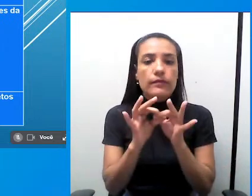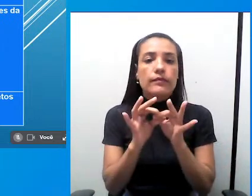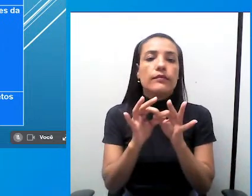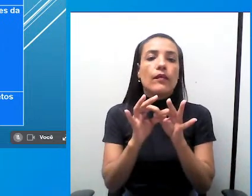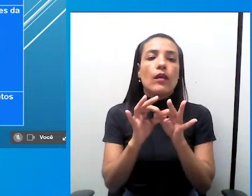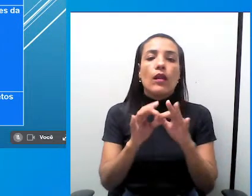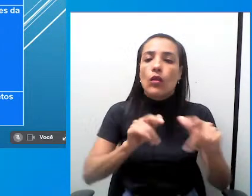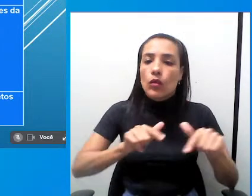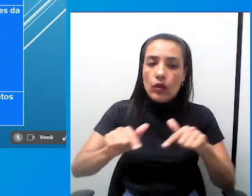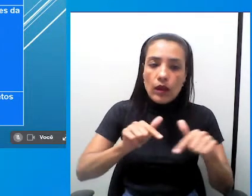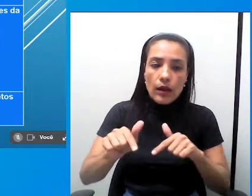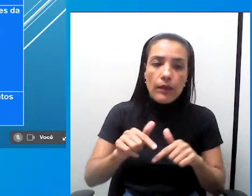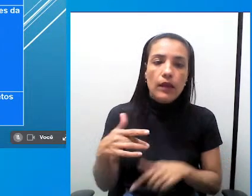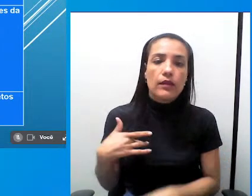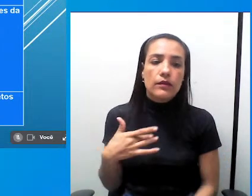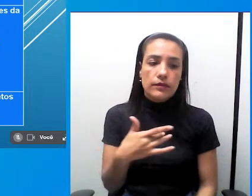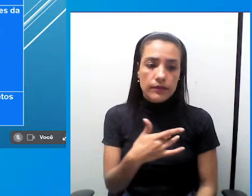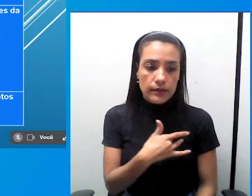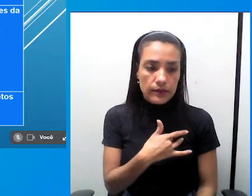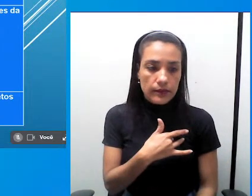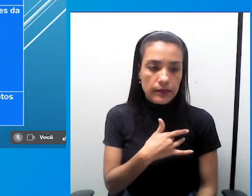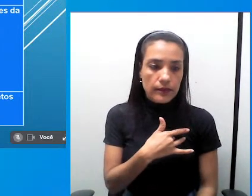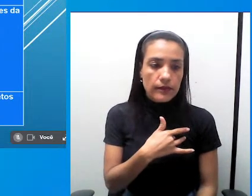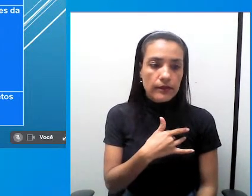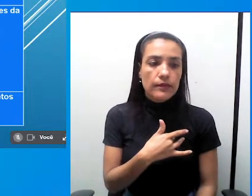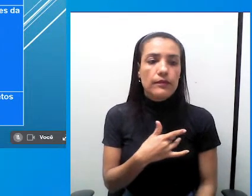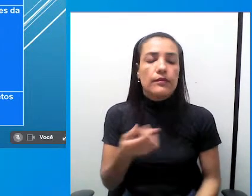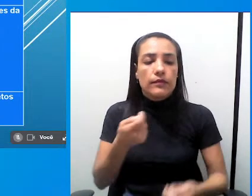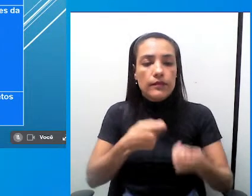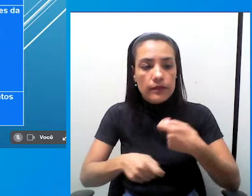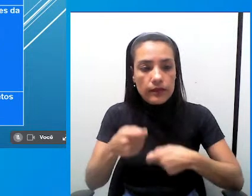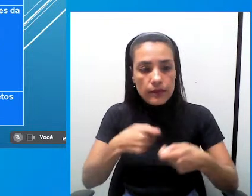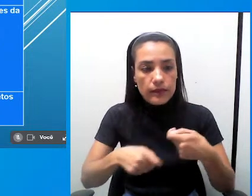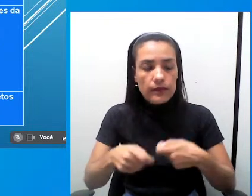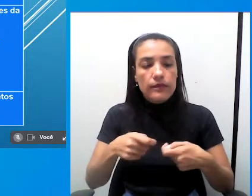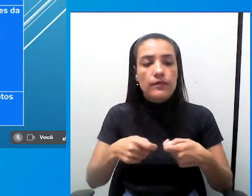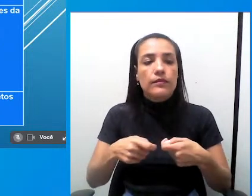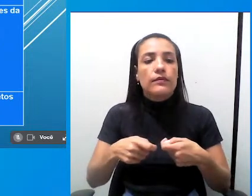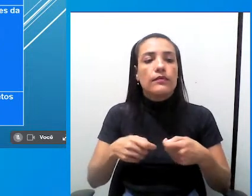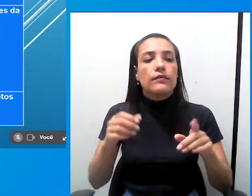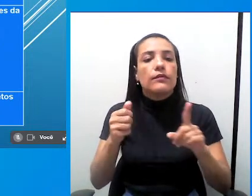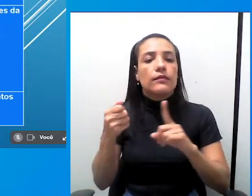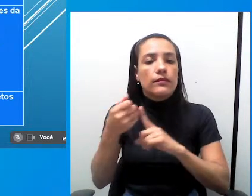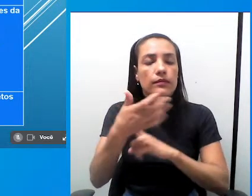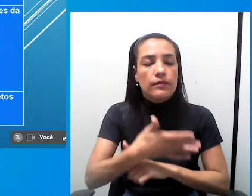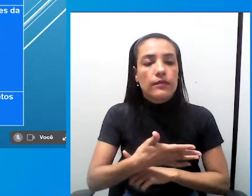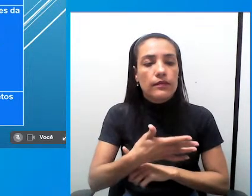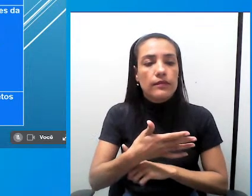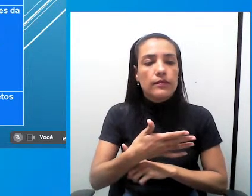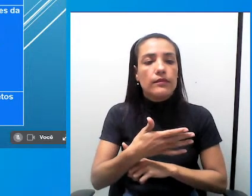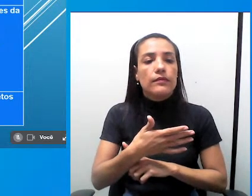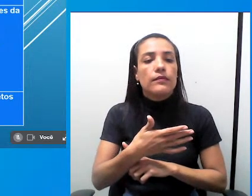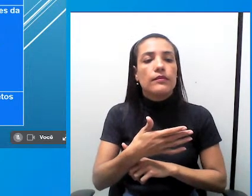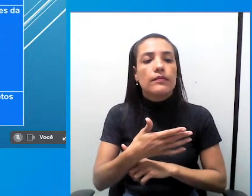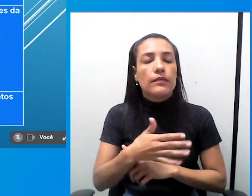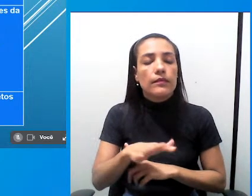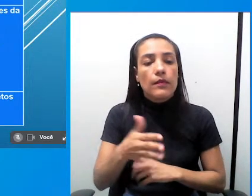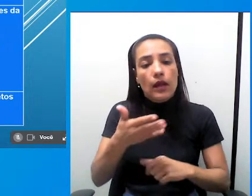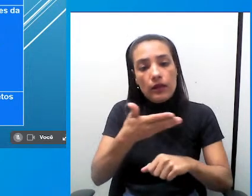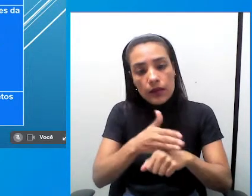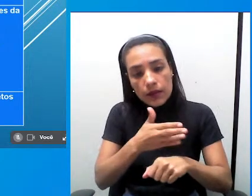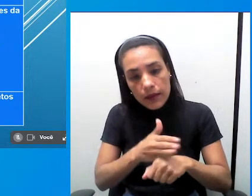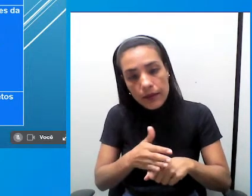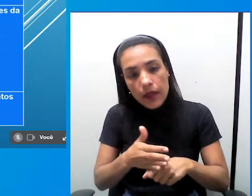saúde. Seria prática administrativa, porque a gente idealizava que essa unidade de extensão 4, ela se aproximaria da prática